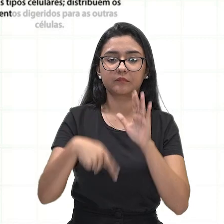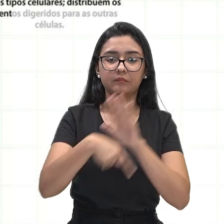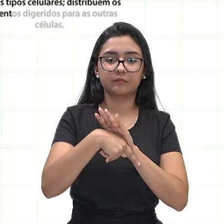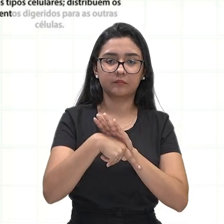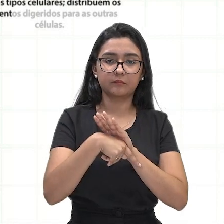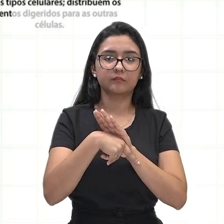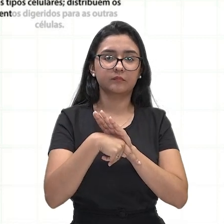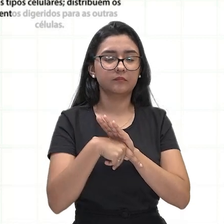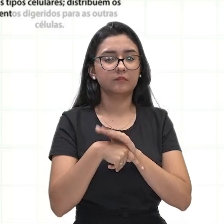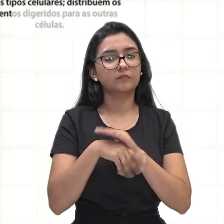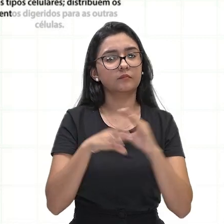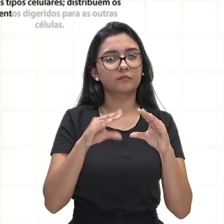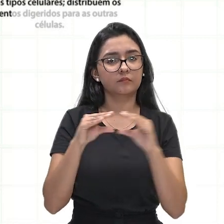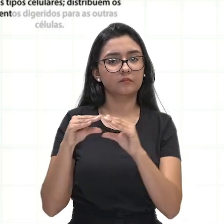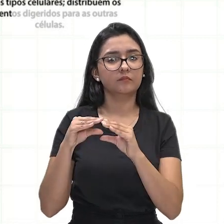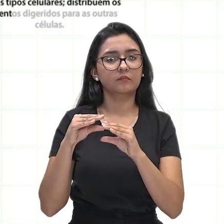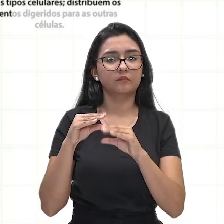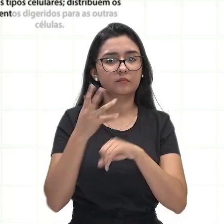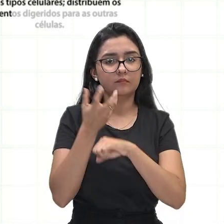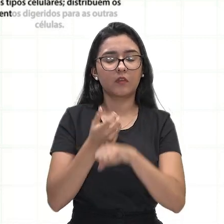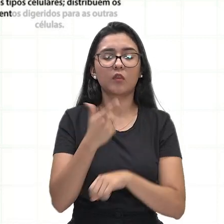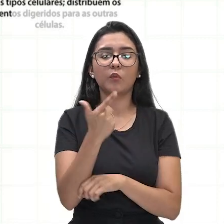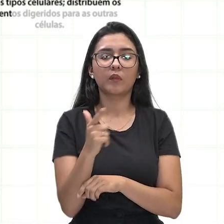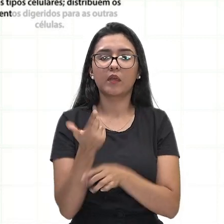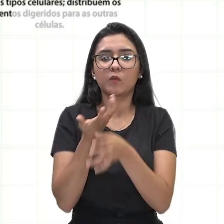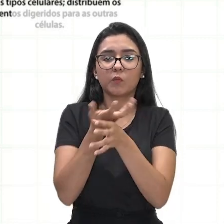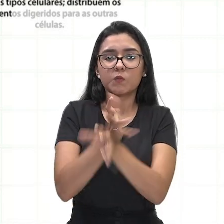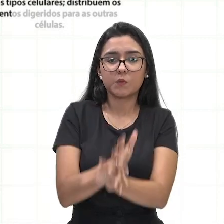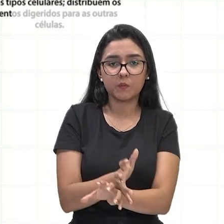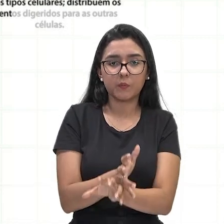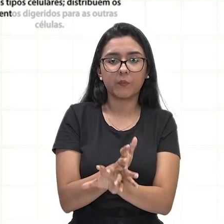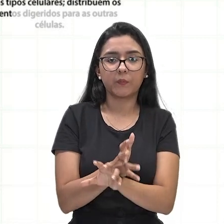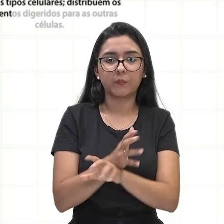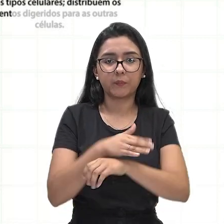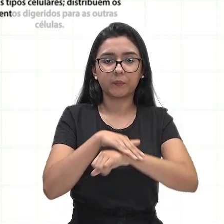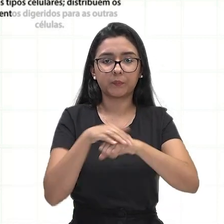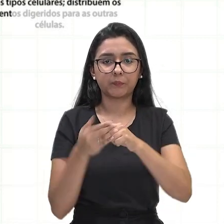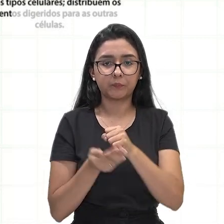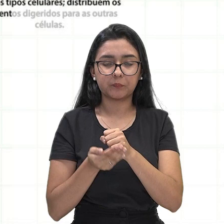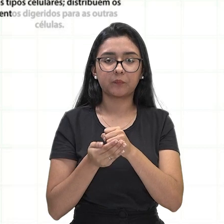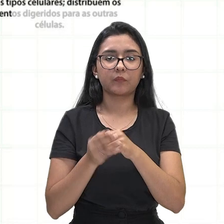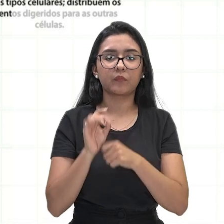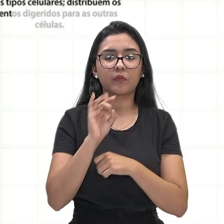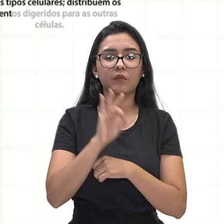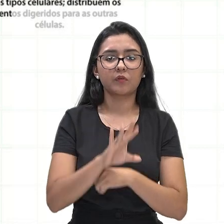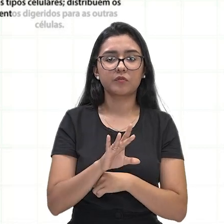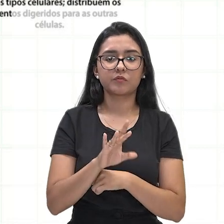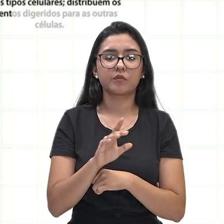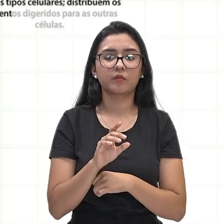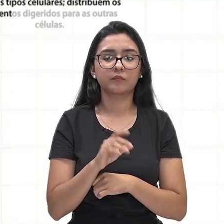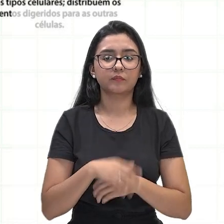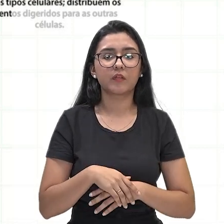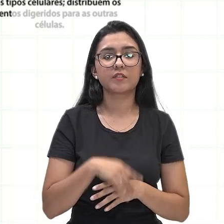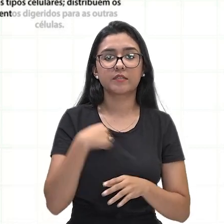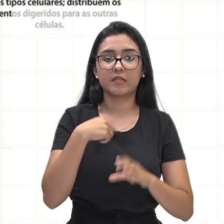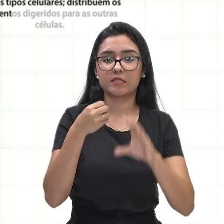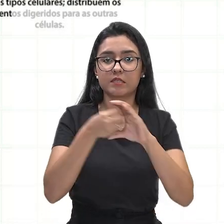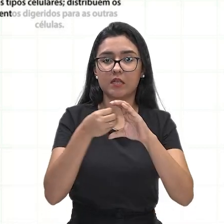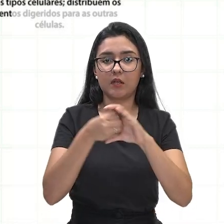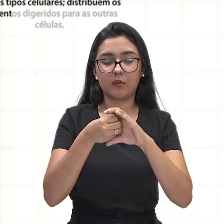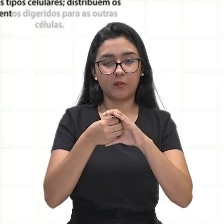essa esponja. Então ela não vai ter exatamente um esqueleto ou uma pele, ela vai ter o corpo formado por esses